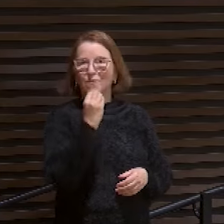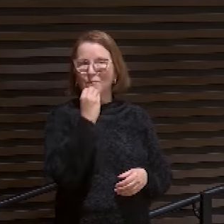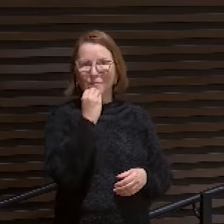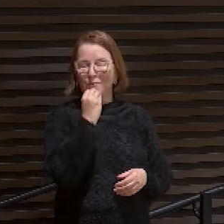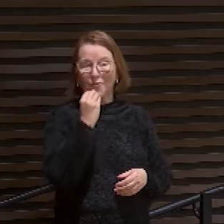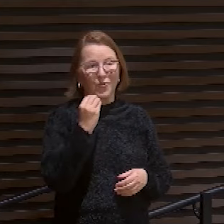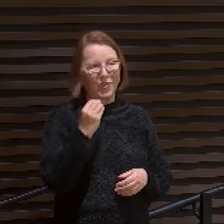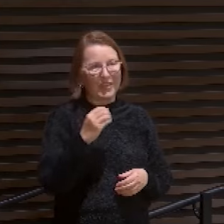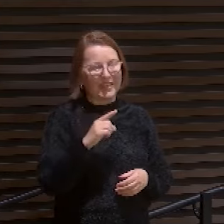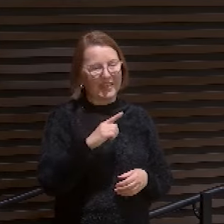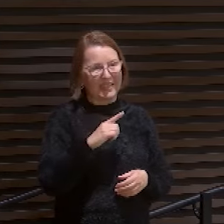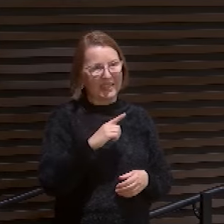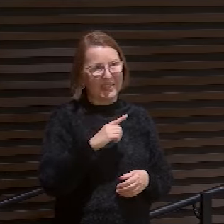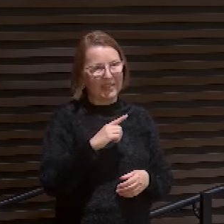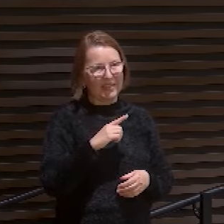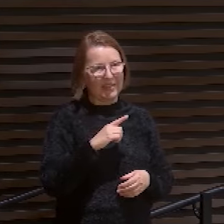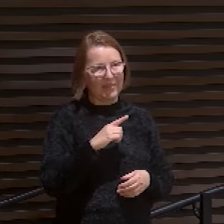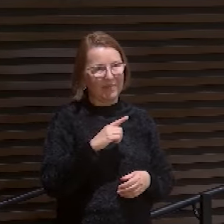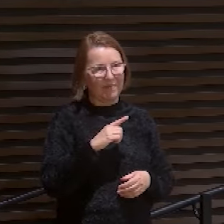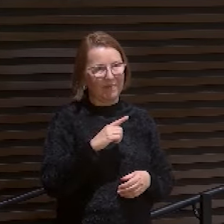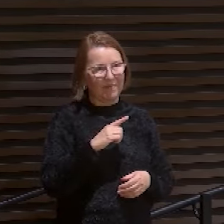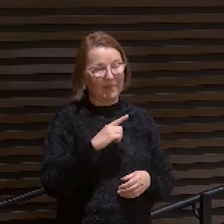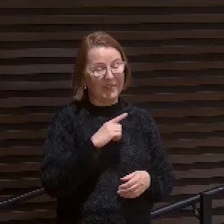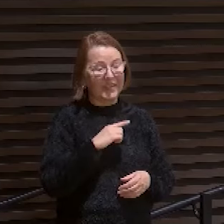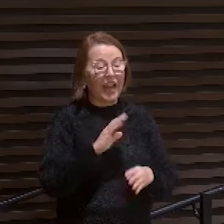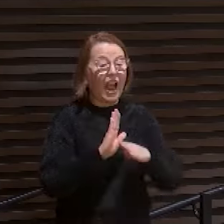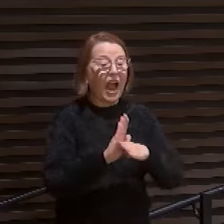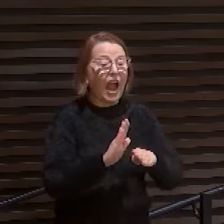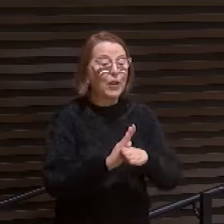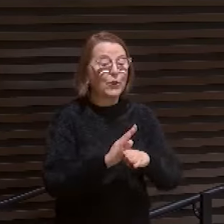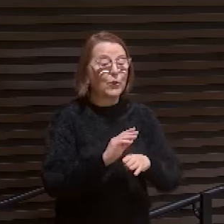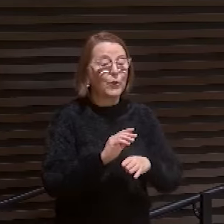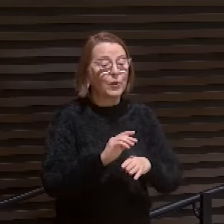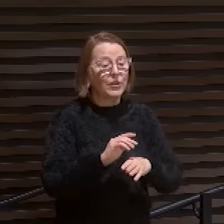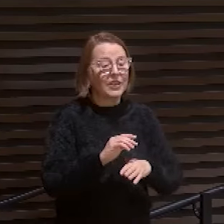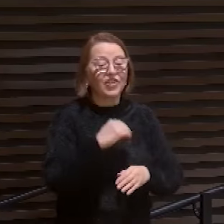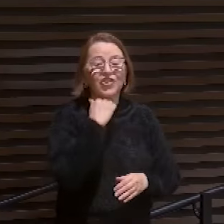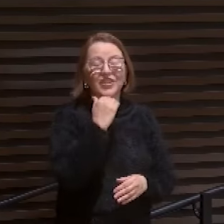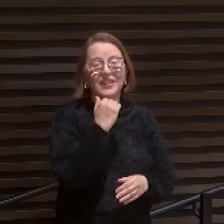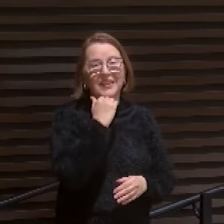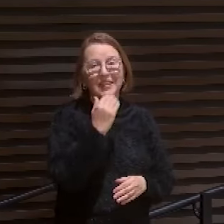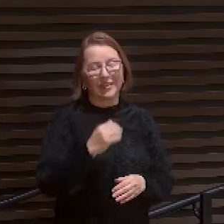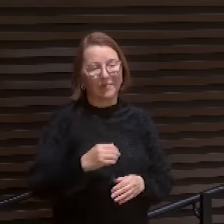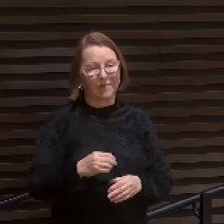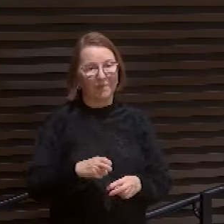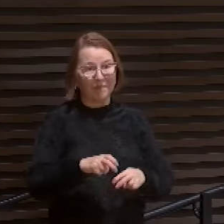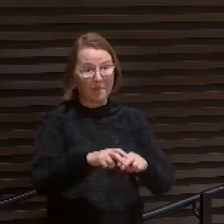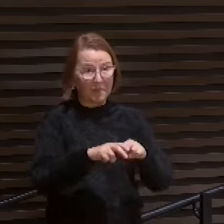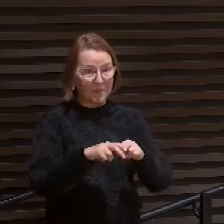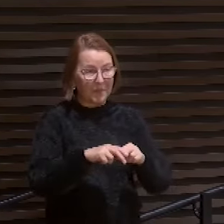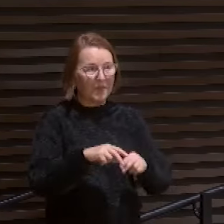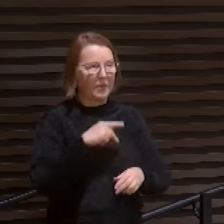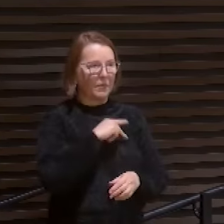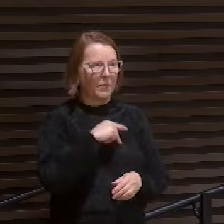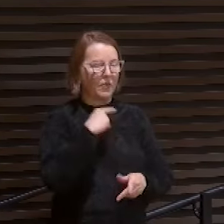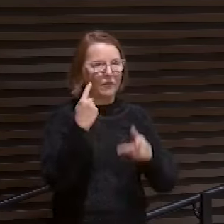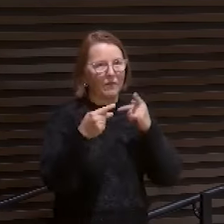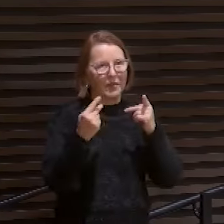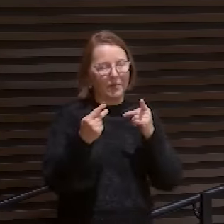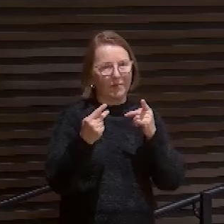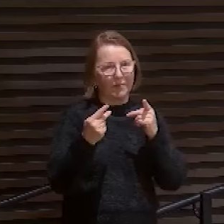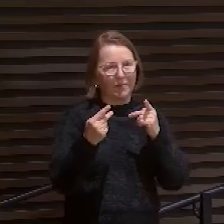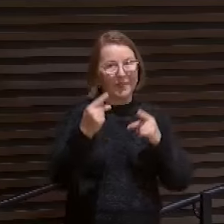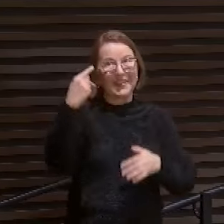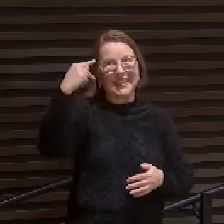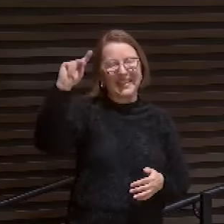o compartilhamento do ser humano. Por isso que o apóstolo Paulo diz que é